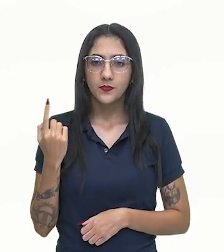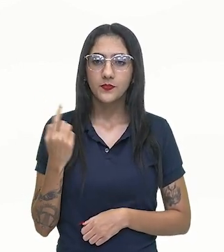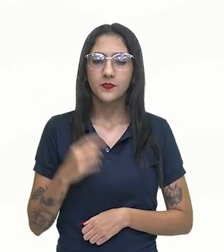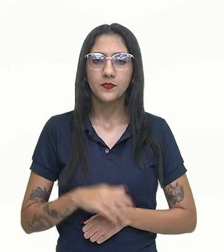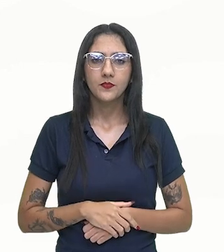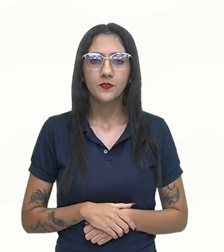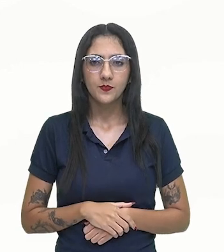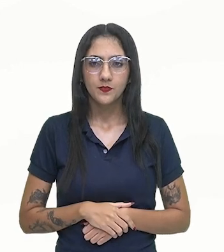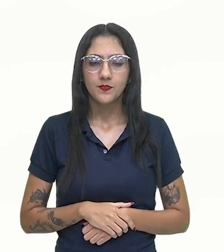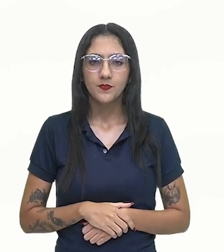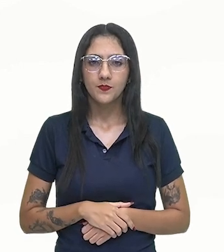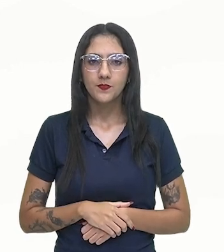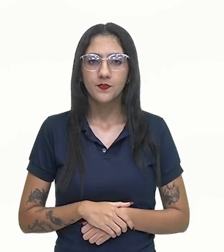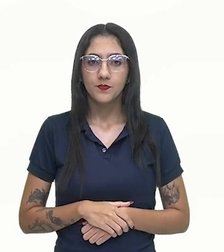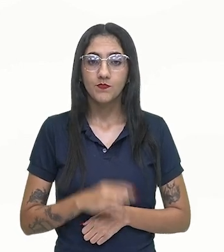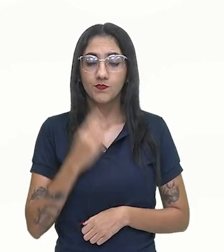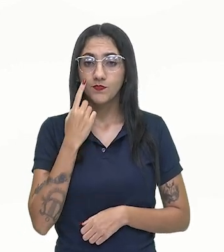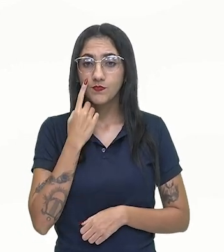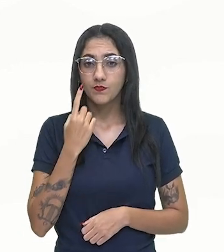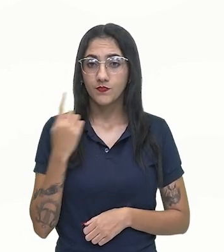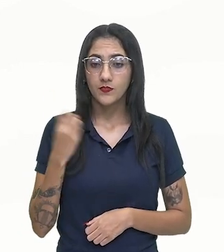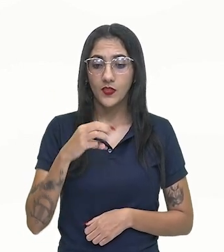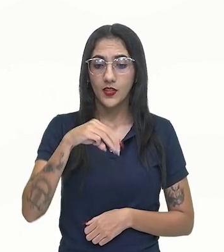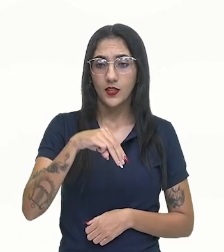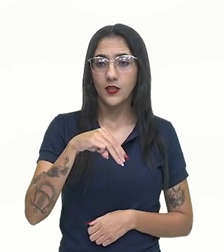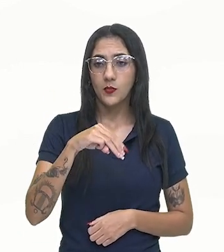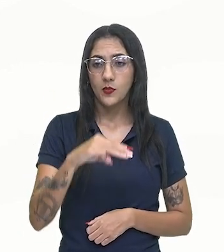para a esquerda. Cada casinha dessa que eu